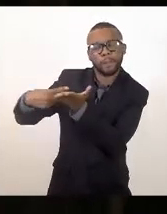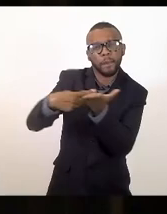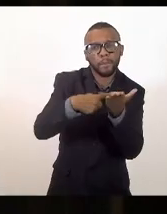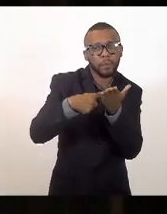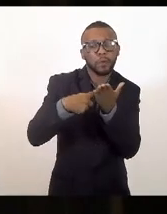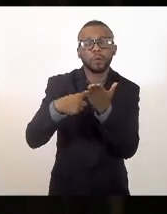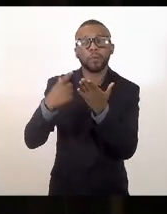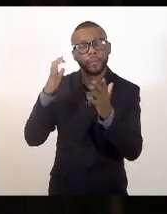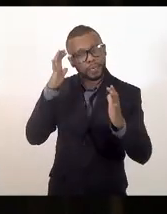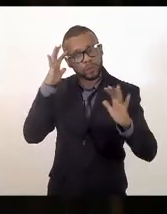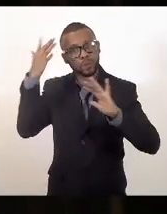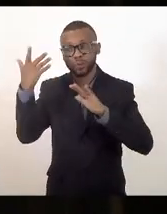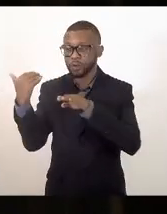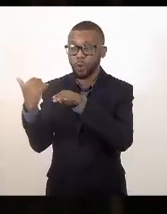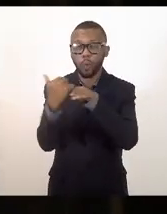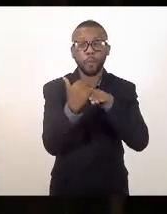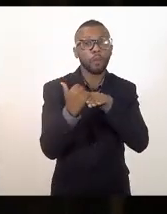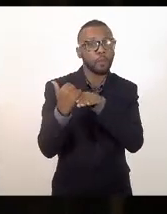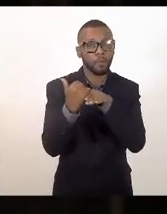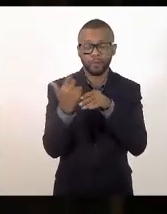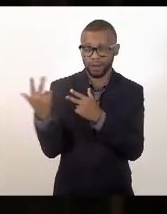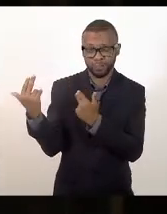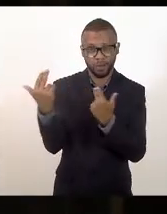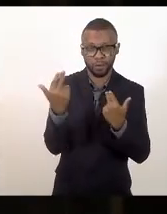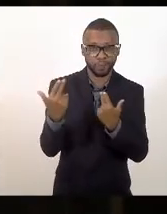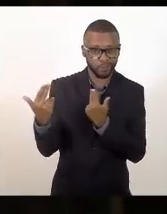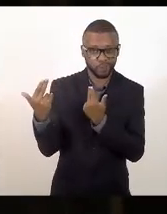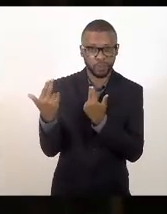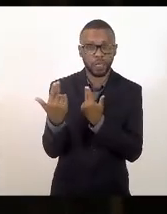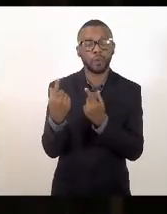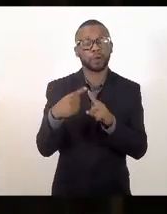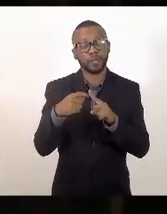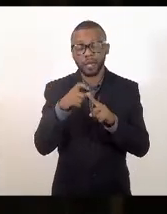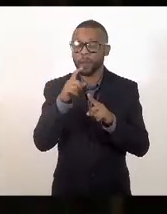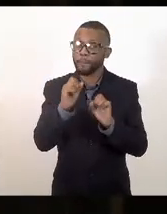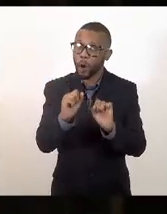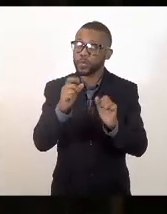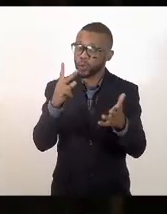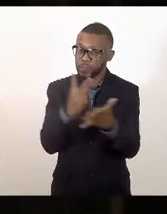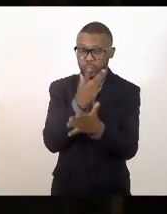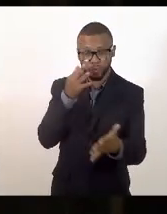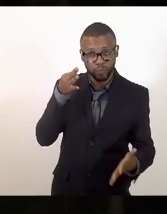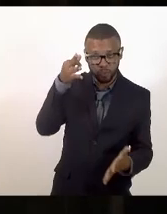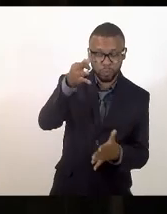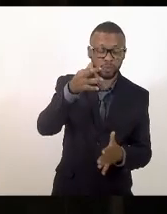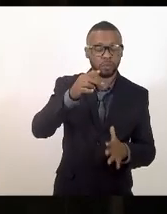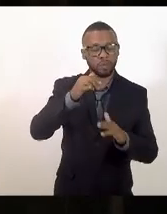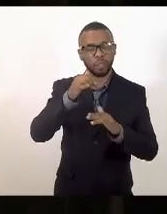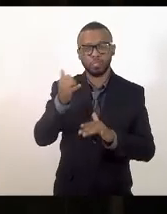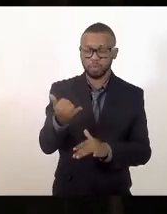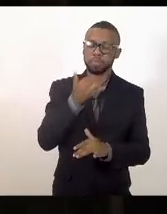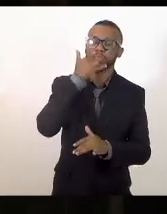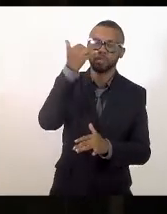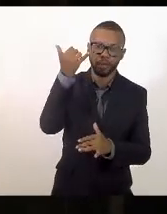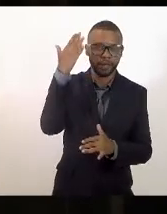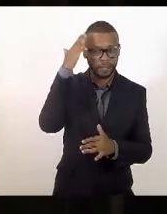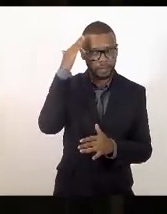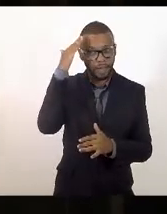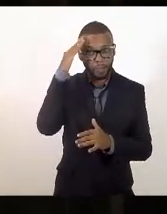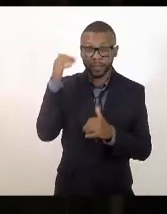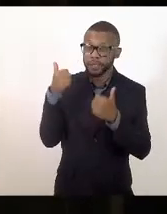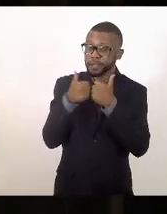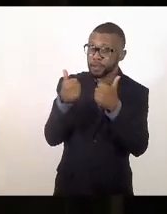porque é uma tragédia anunciada. As empresas de ônibus, nós sabemos que esse modal é o modal